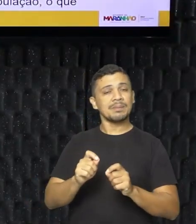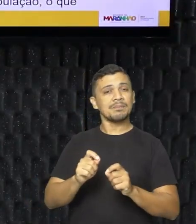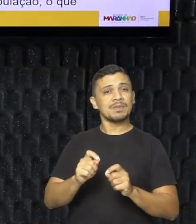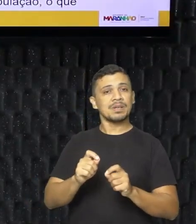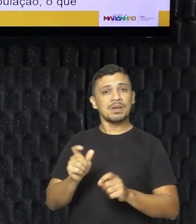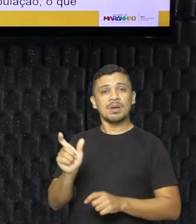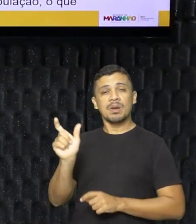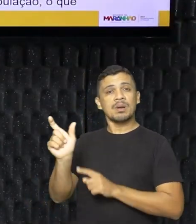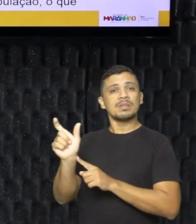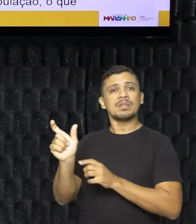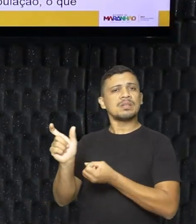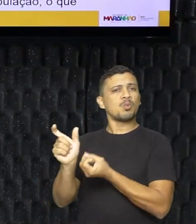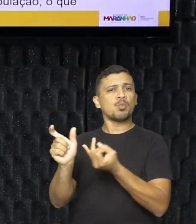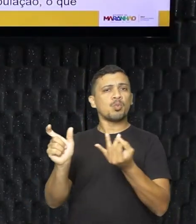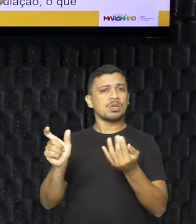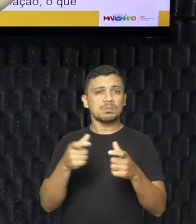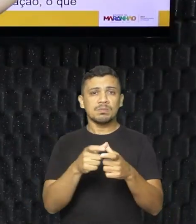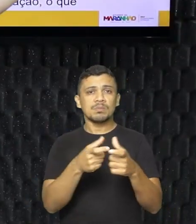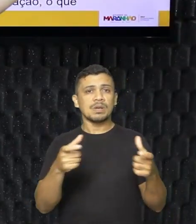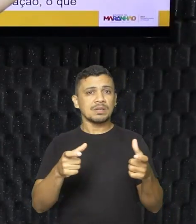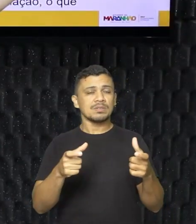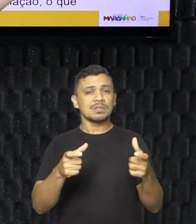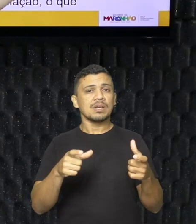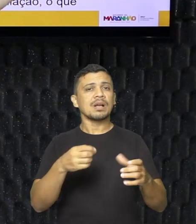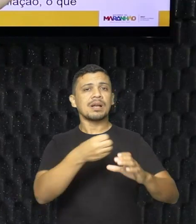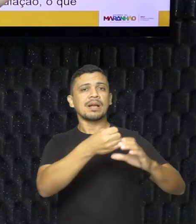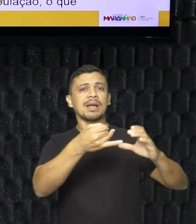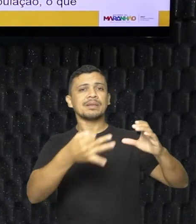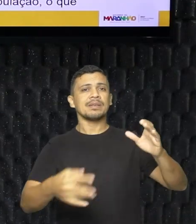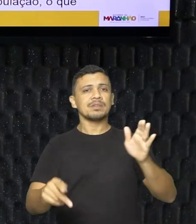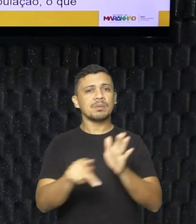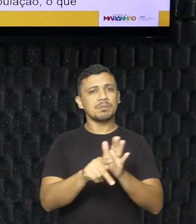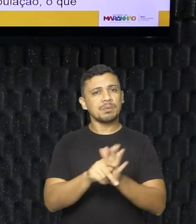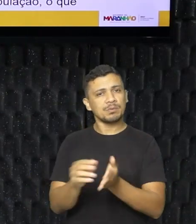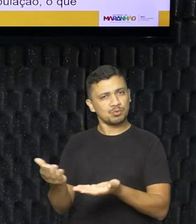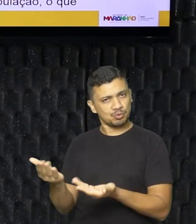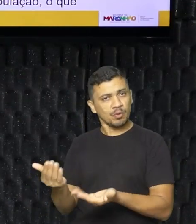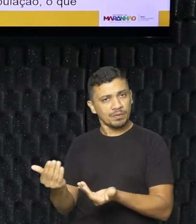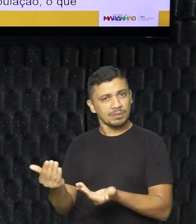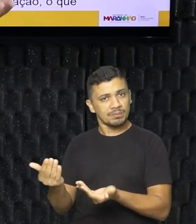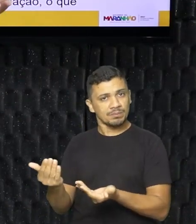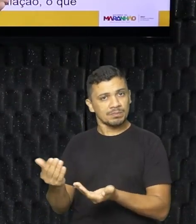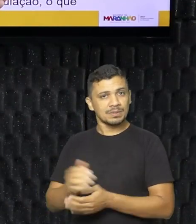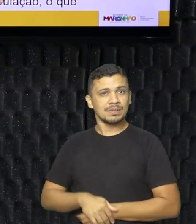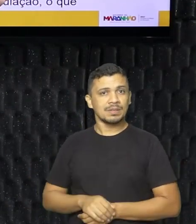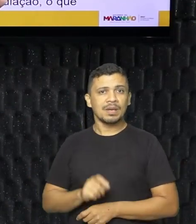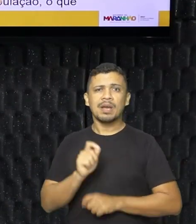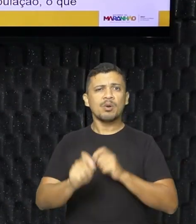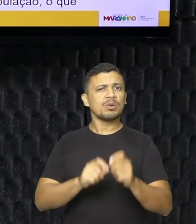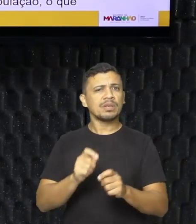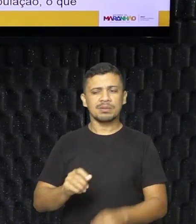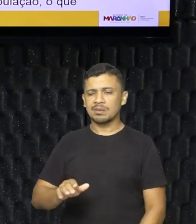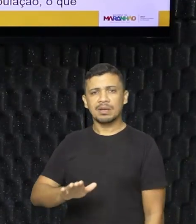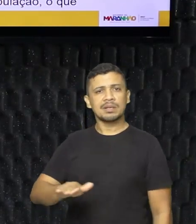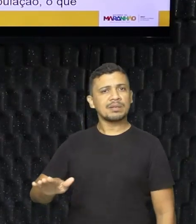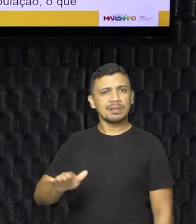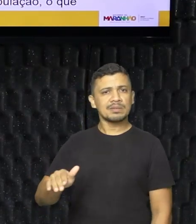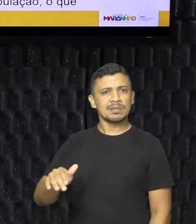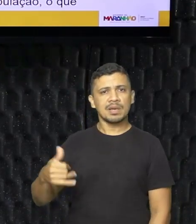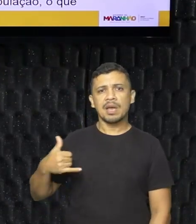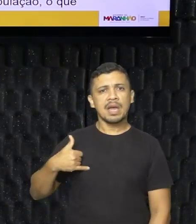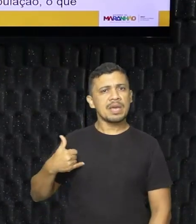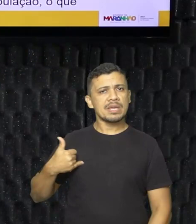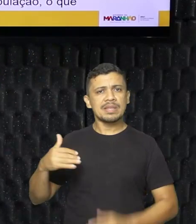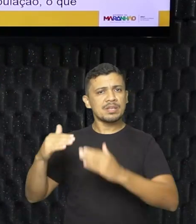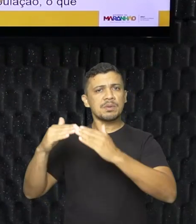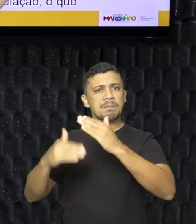destaque, majoritariamente, um perfil jovem. Percebam, perfil jovem são crianças, são menores de idade.